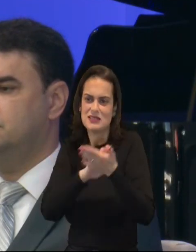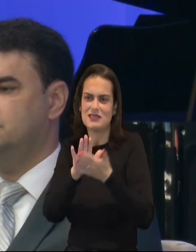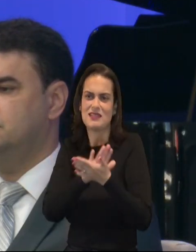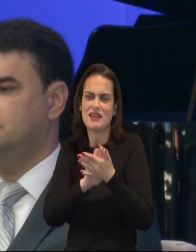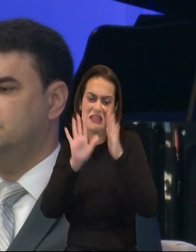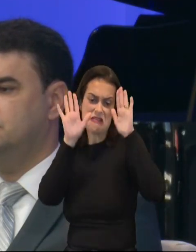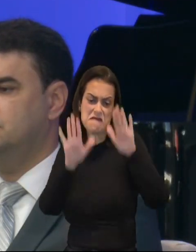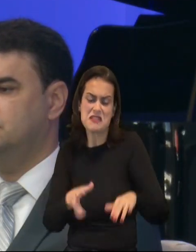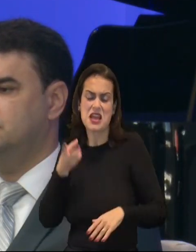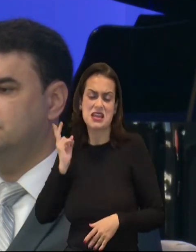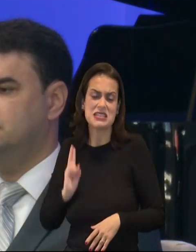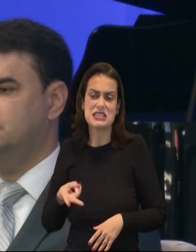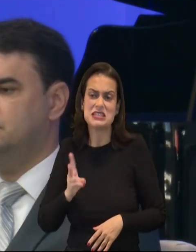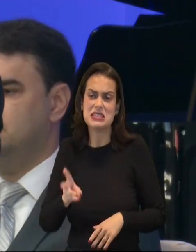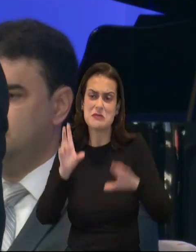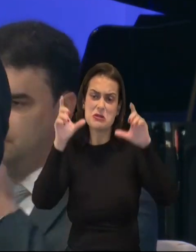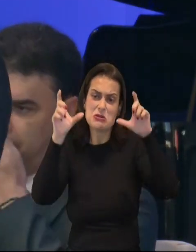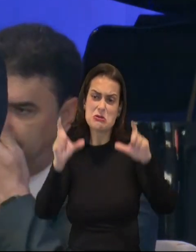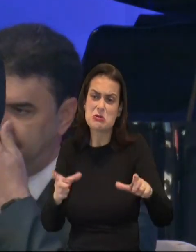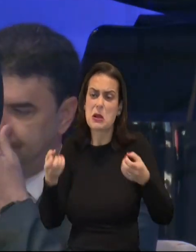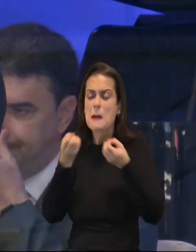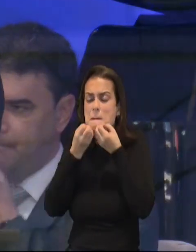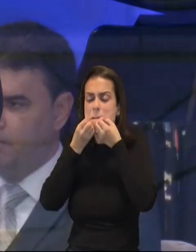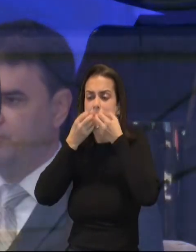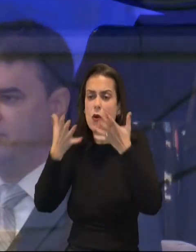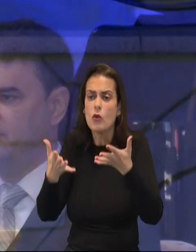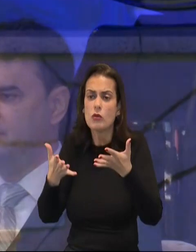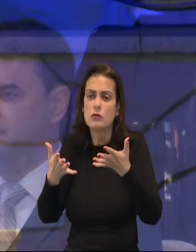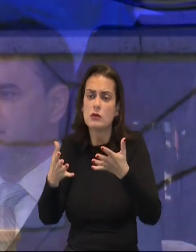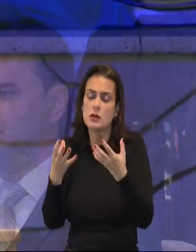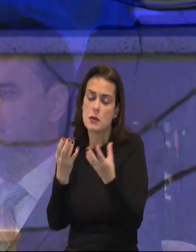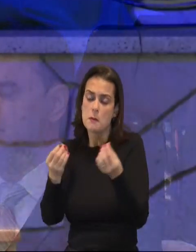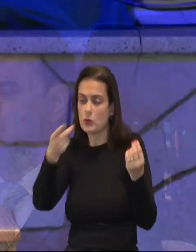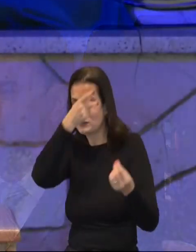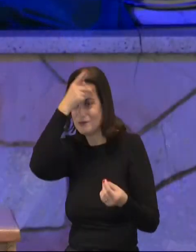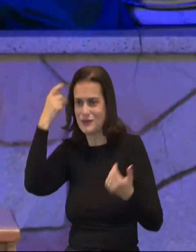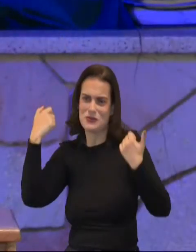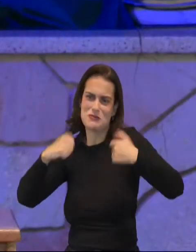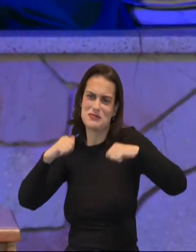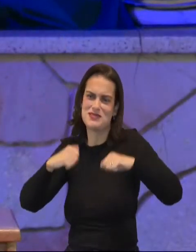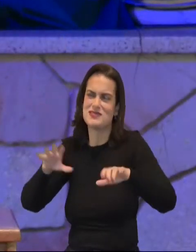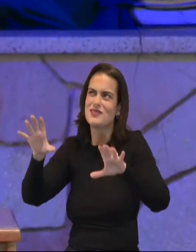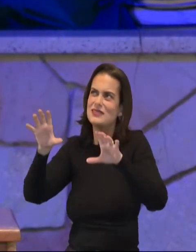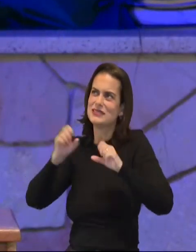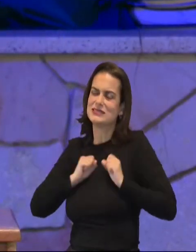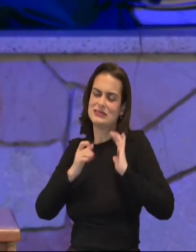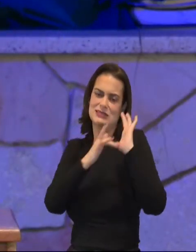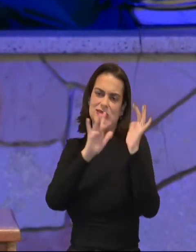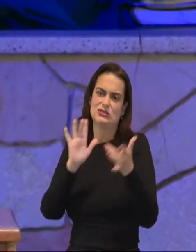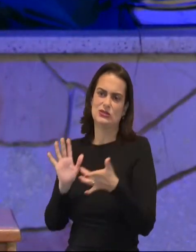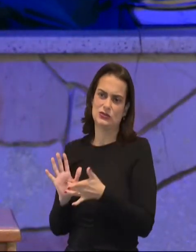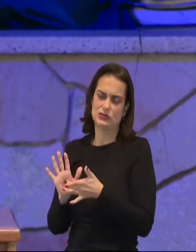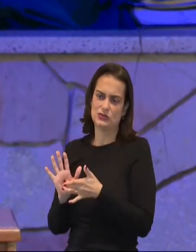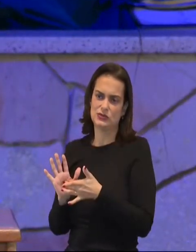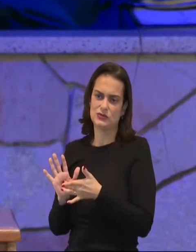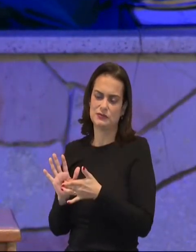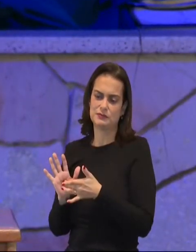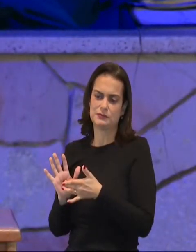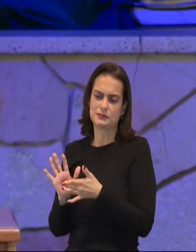para sempre naquele ambiente agradável, enquanto muitos precisavam ouvir da palavra de